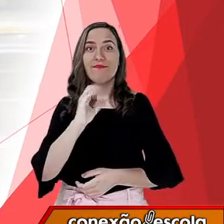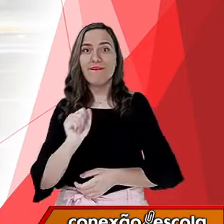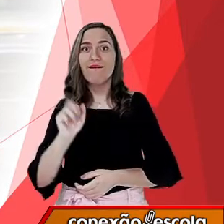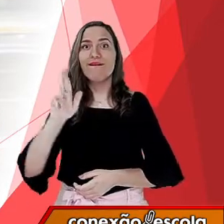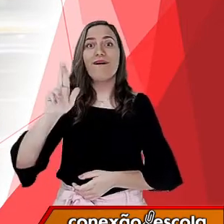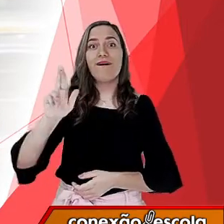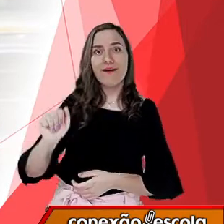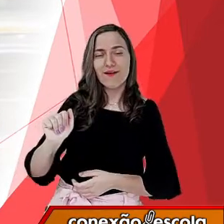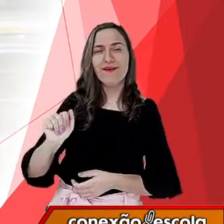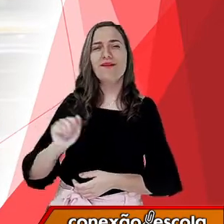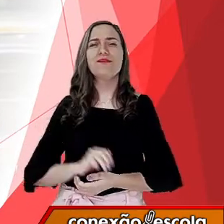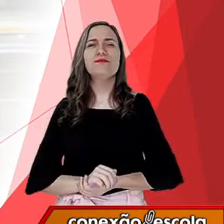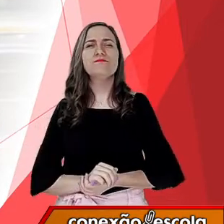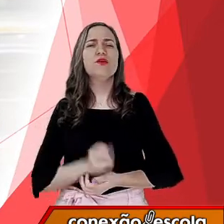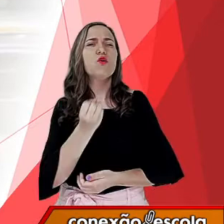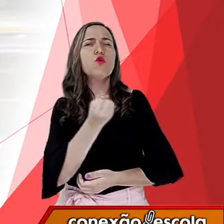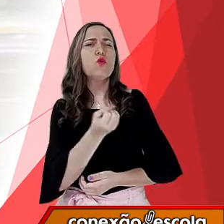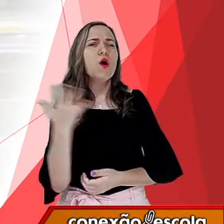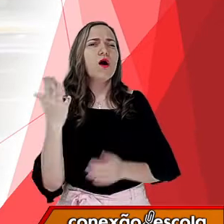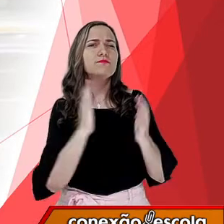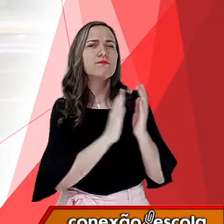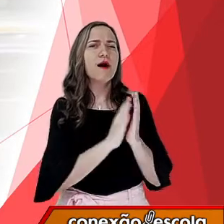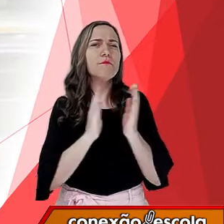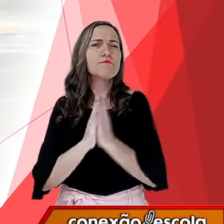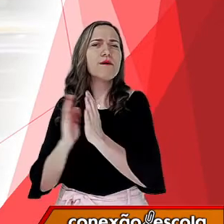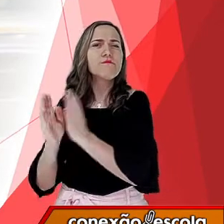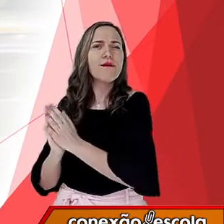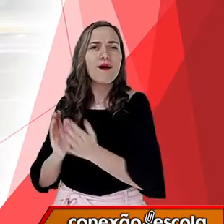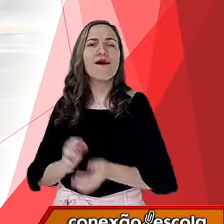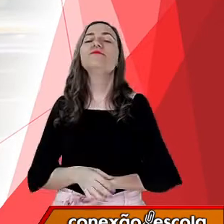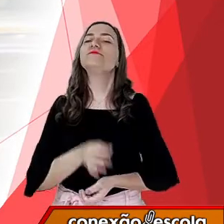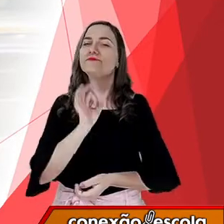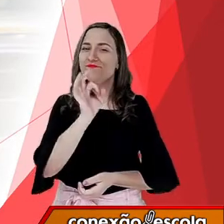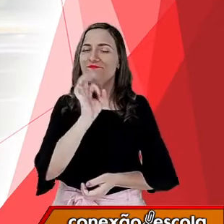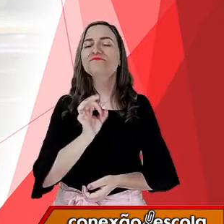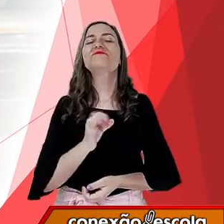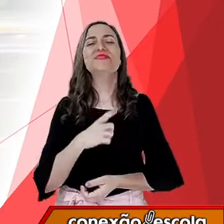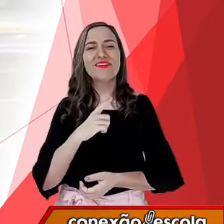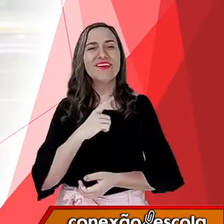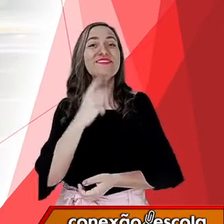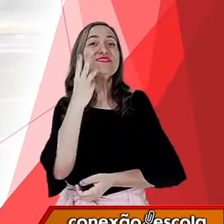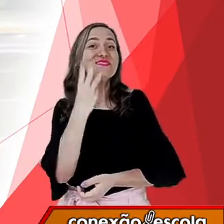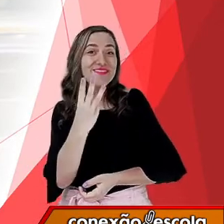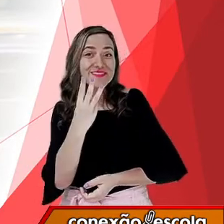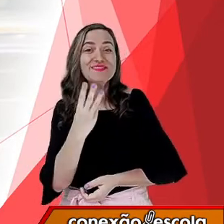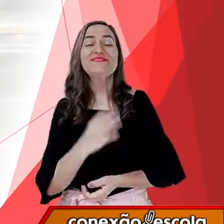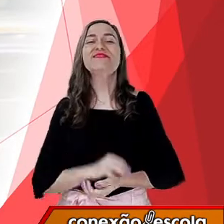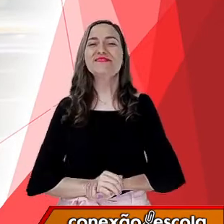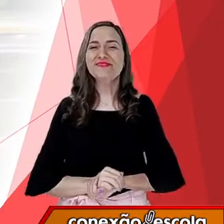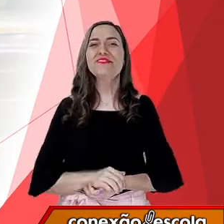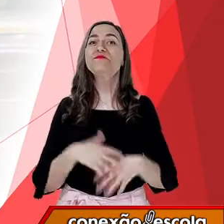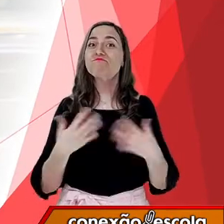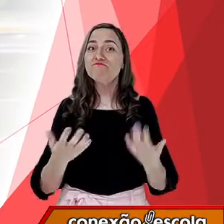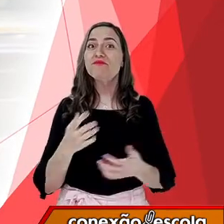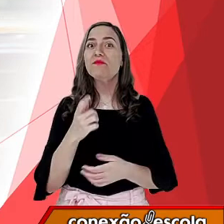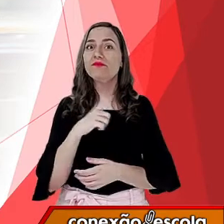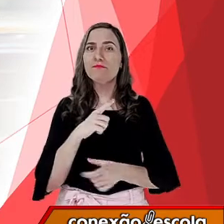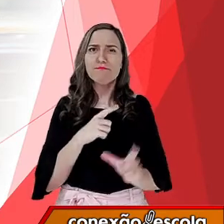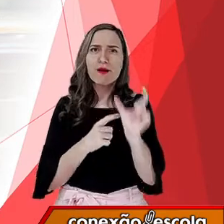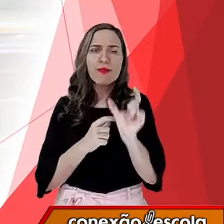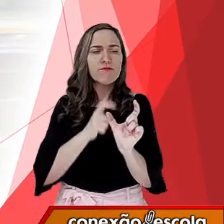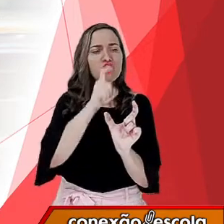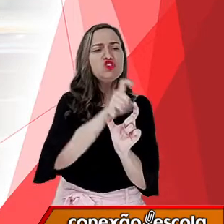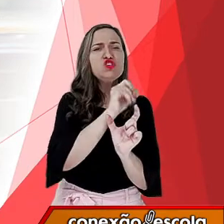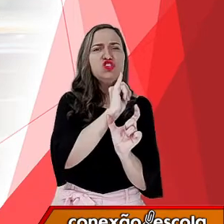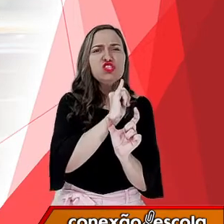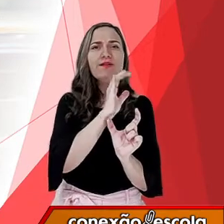Xícara. Quantas vezes eu bati palmas? Isso mesmo, 3 vezes. Logo, essa palavra